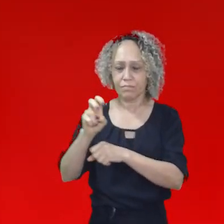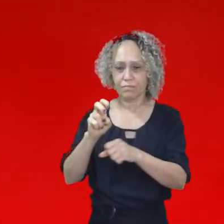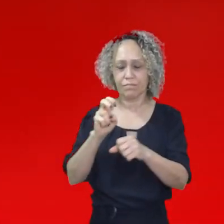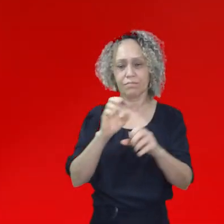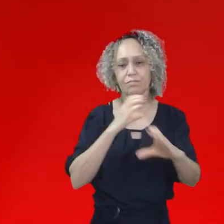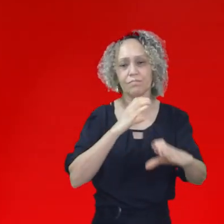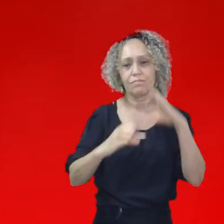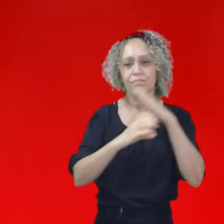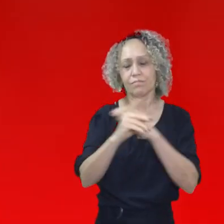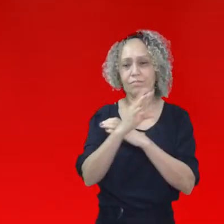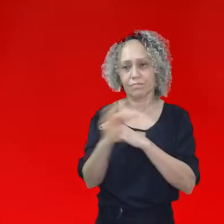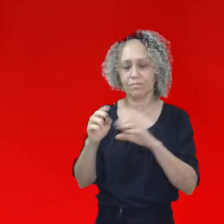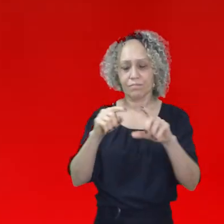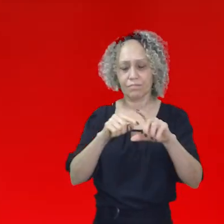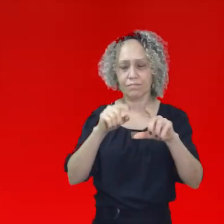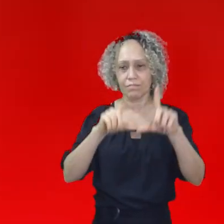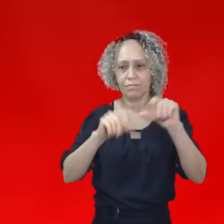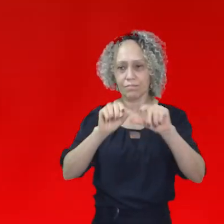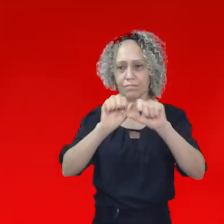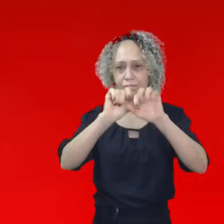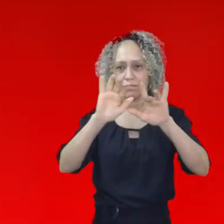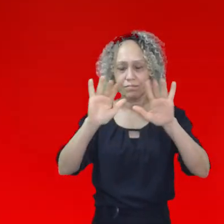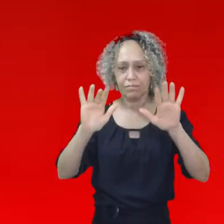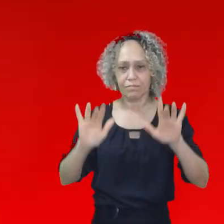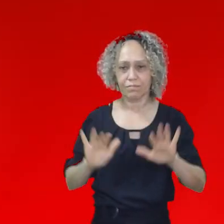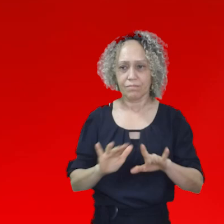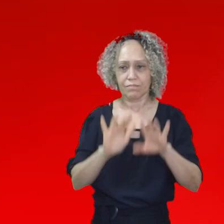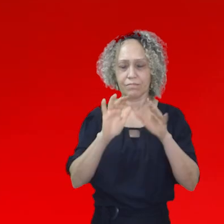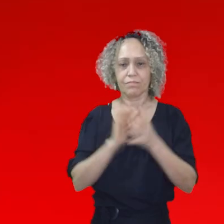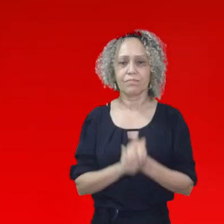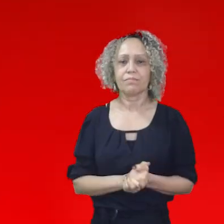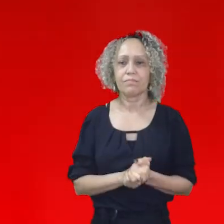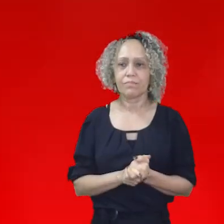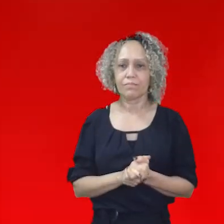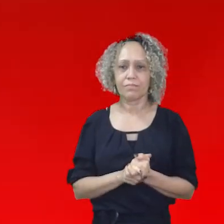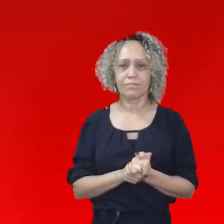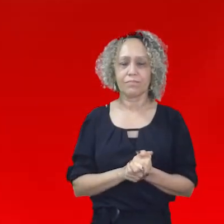Comunicação PT. Aqui brilha uma estrela.